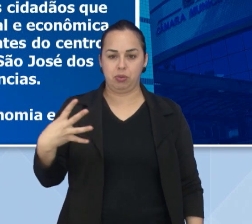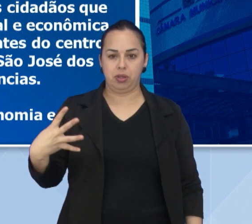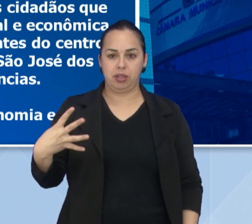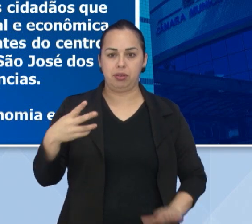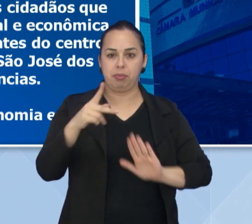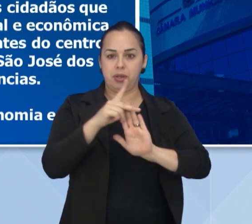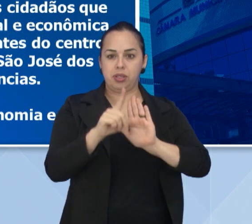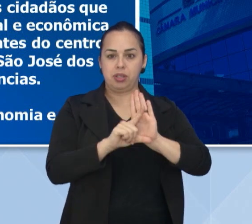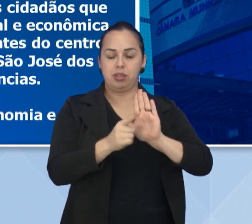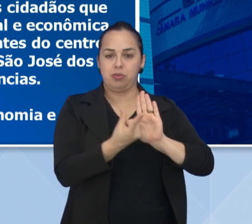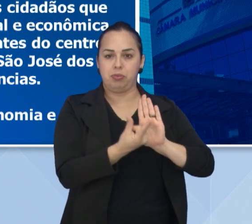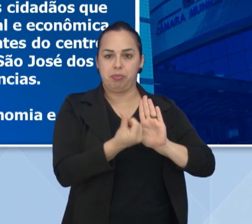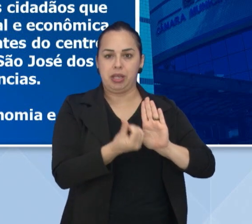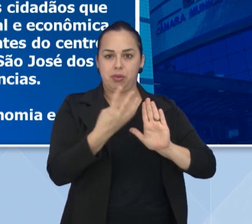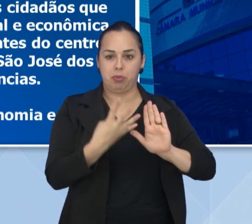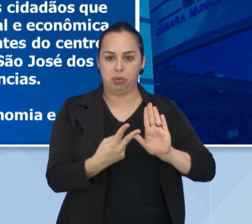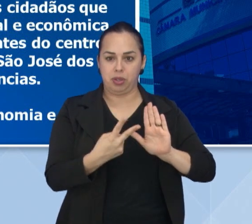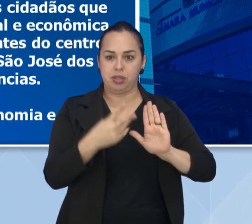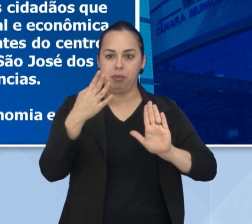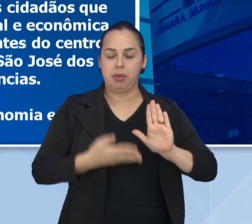6779/2024, projeto de lei número